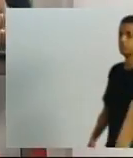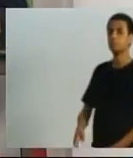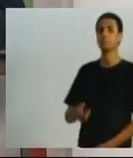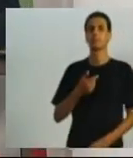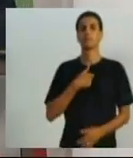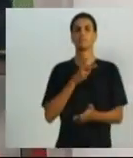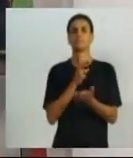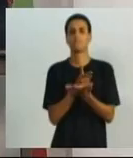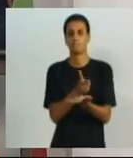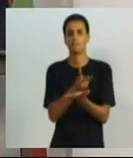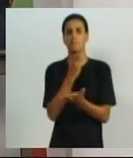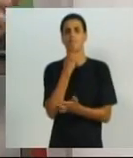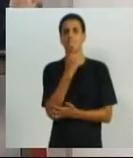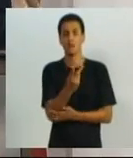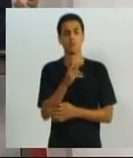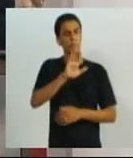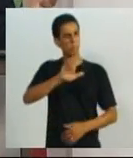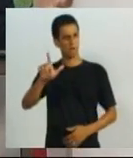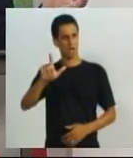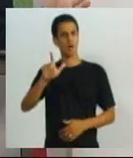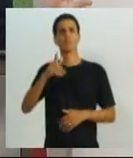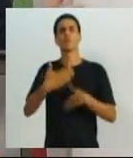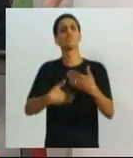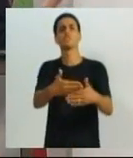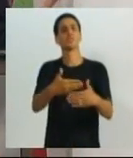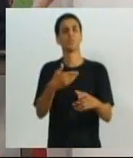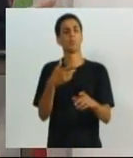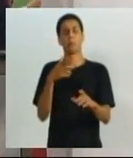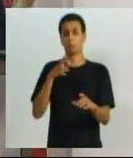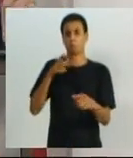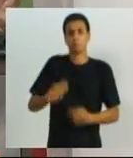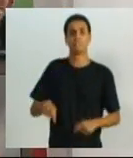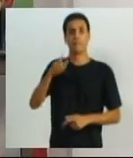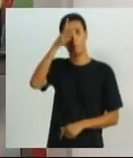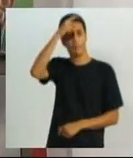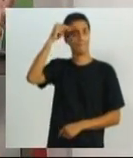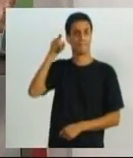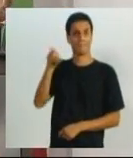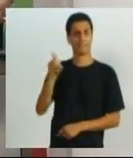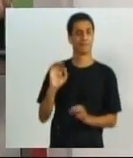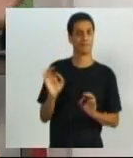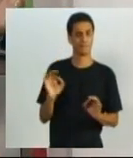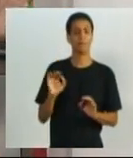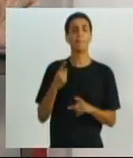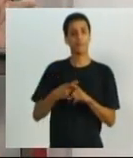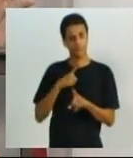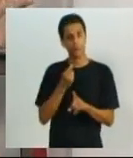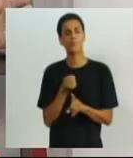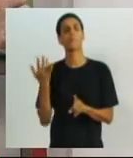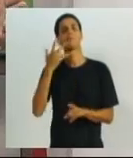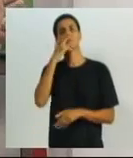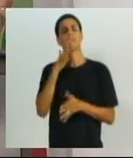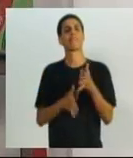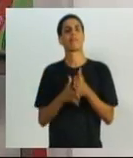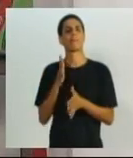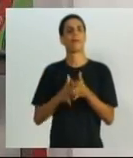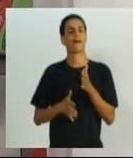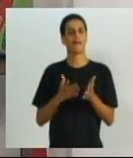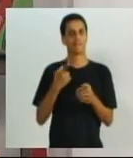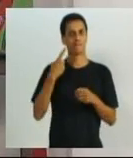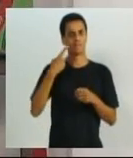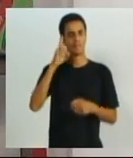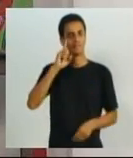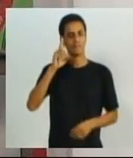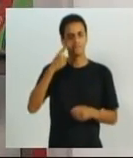que Blumenau anda até sem prefeito. Às vezes tem alguns prefeitos que já passaram por essa história, que atrapalham o andamento da cidade. Mas o povo quer o